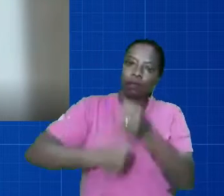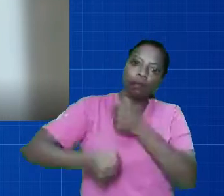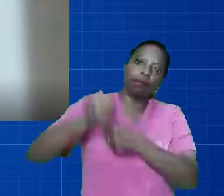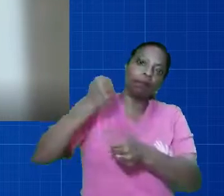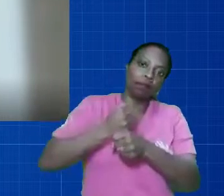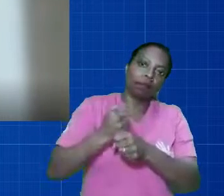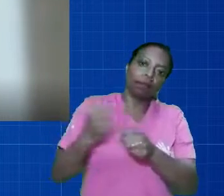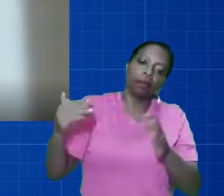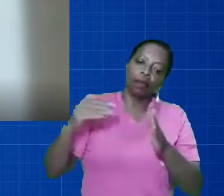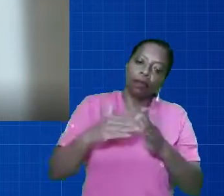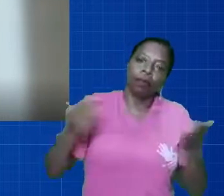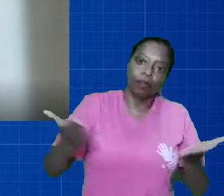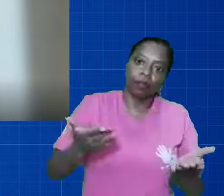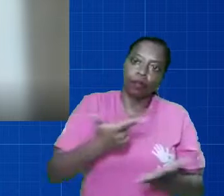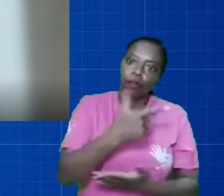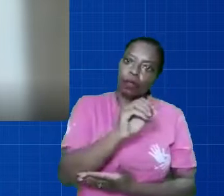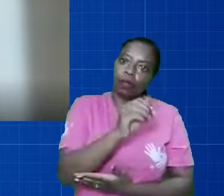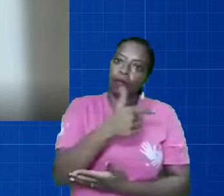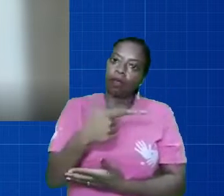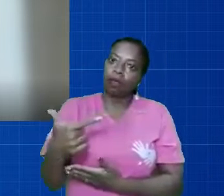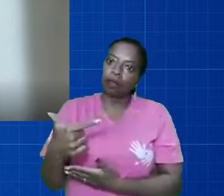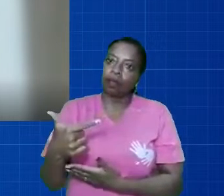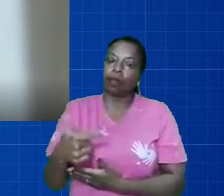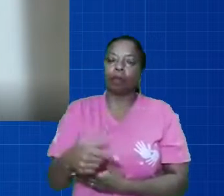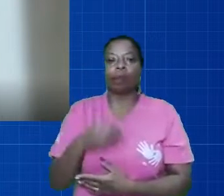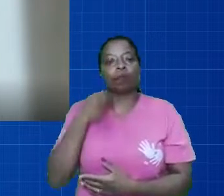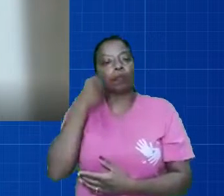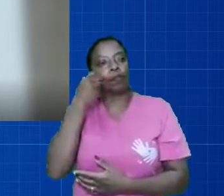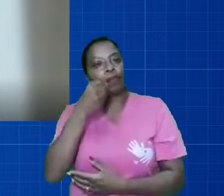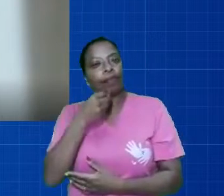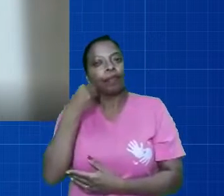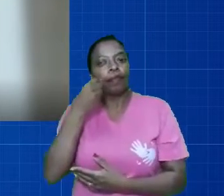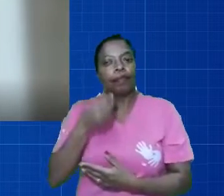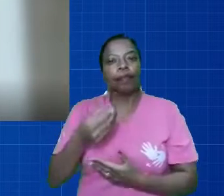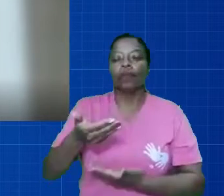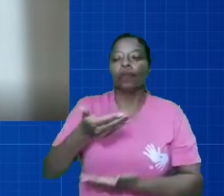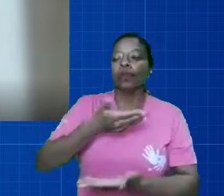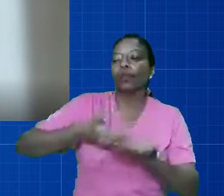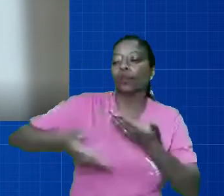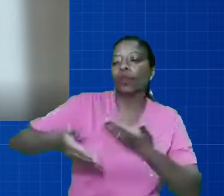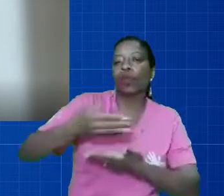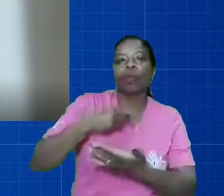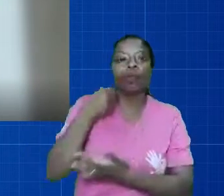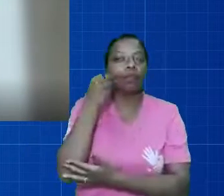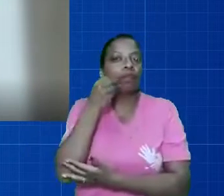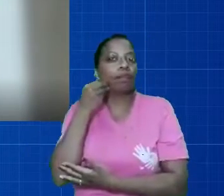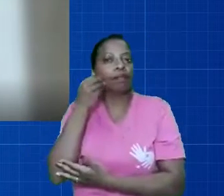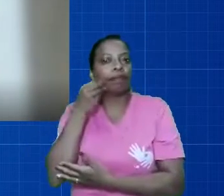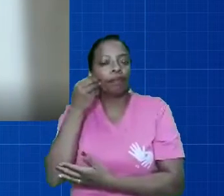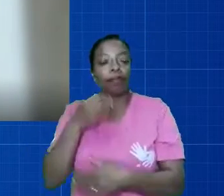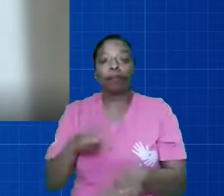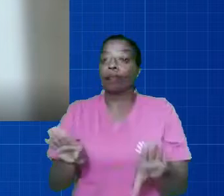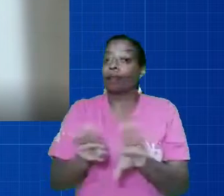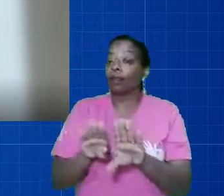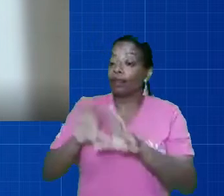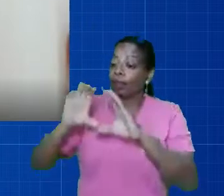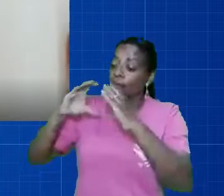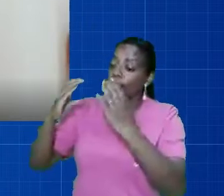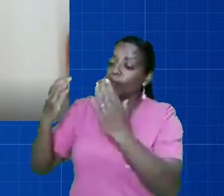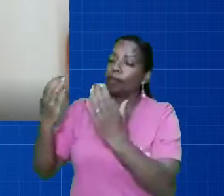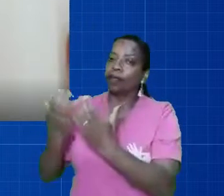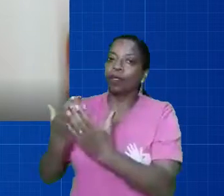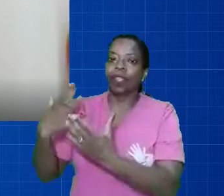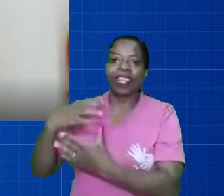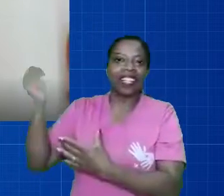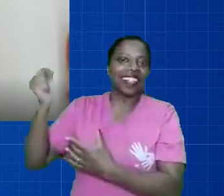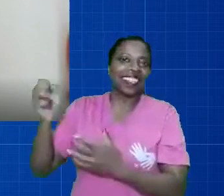muito desses momentos, essas trocas de experiência, e, obviamente, a comunidade é que ganha. Me perdoe. Não, mas olha, muito